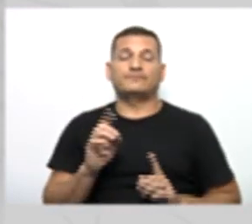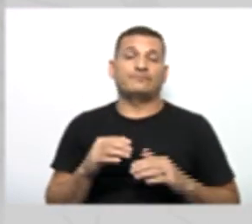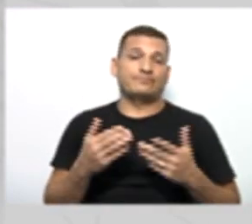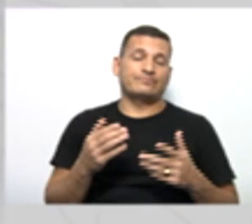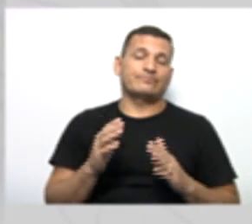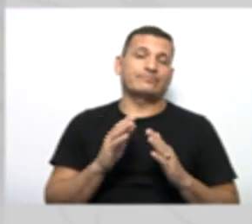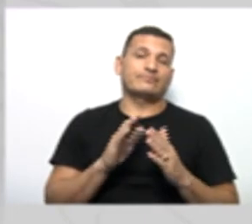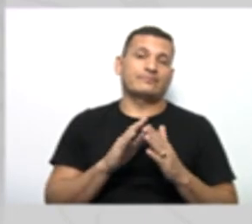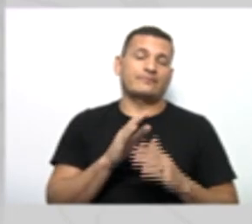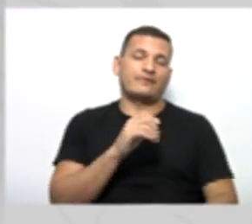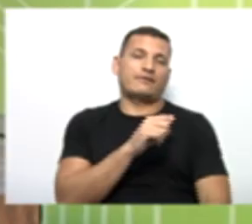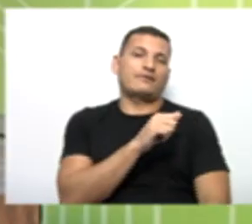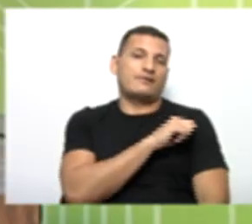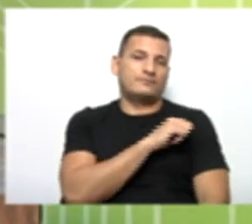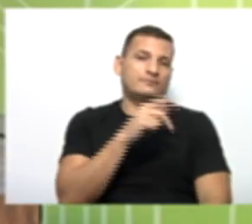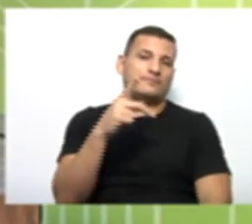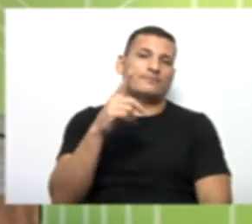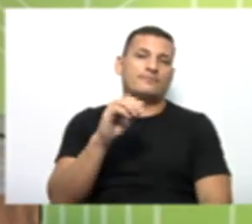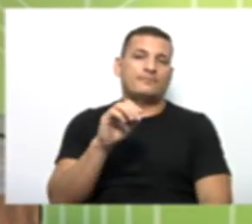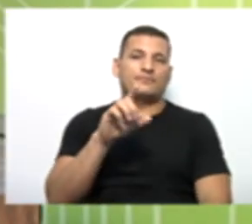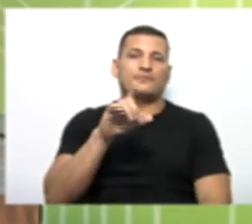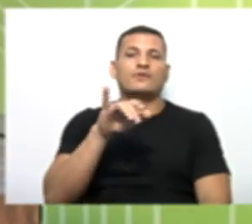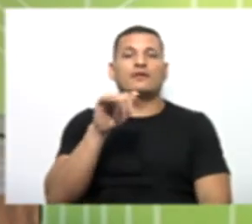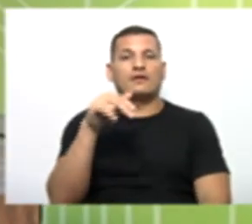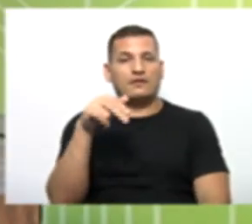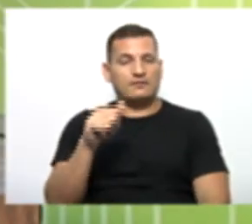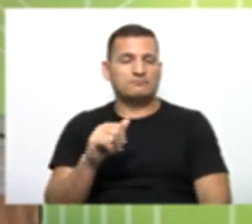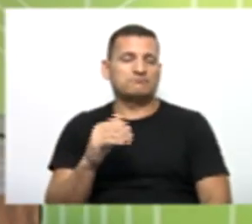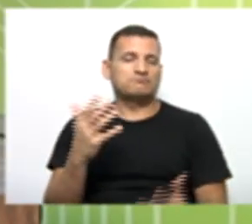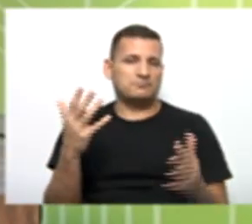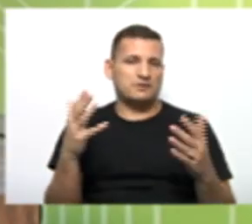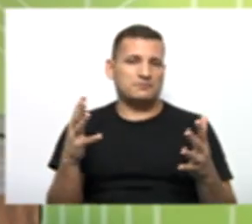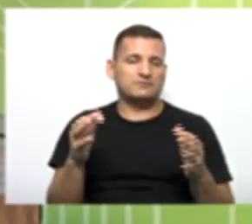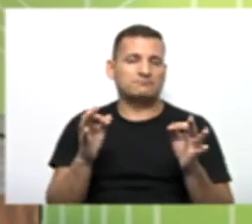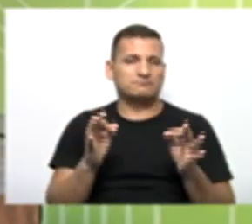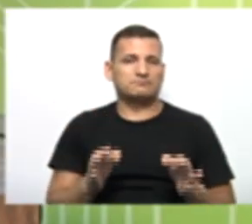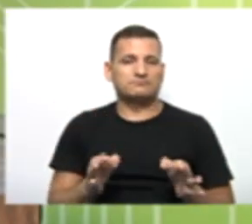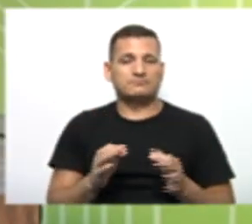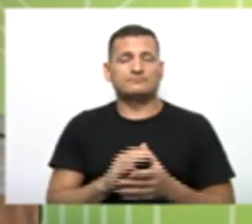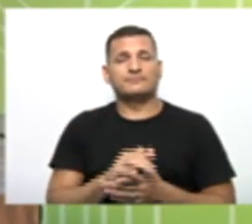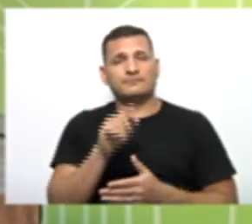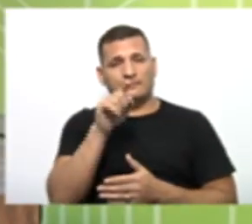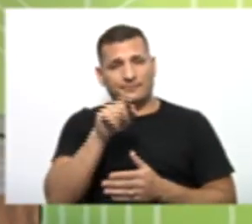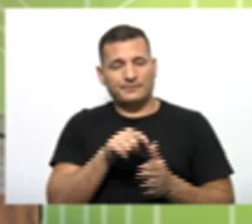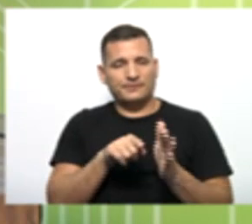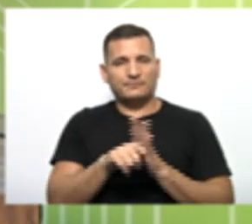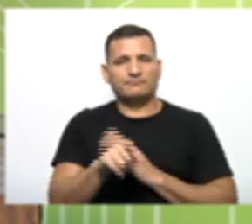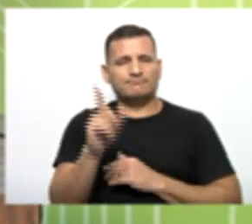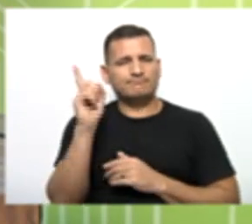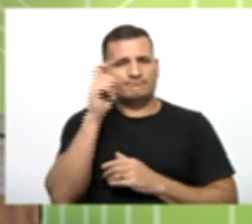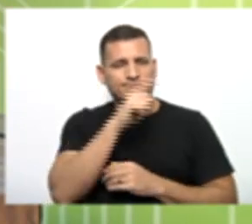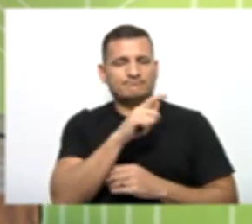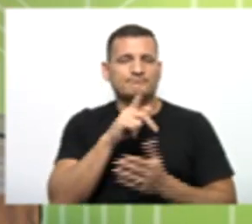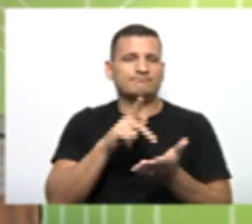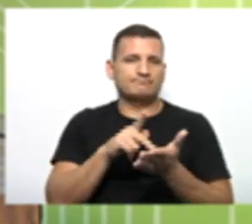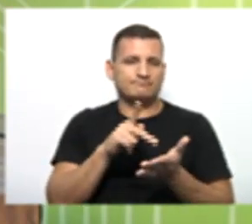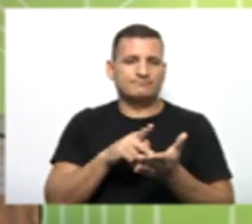Poliana está de parabéns, ela foi muito bem. Essa é uma questão, inclusive, que tinha um nível de dificuldade bem grande.